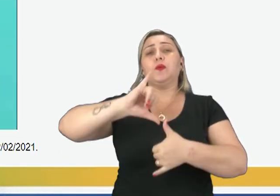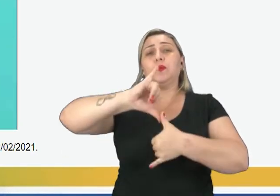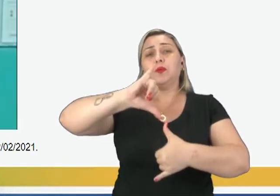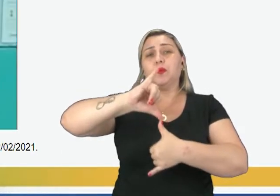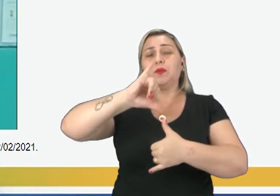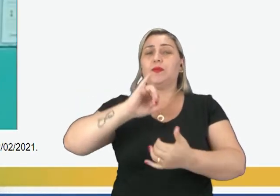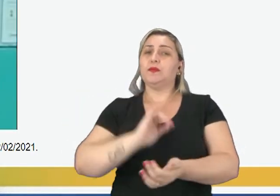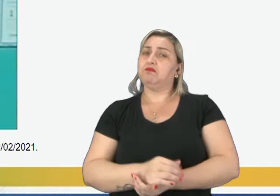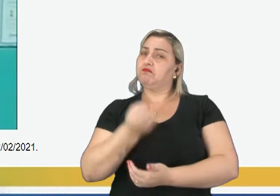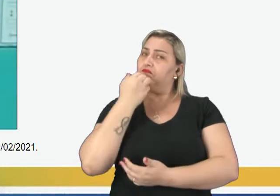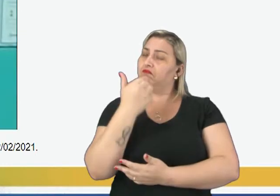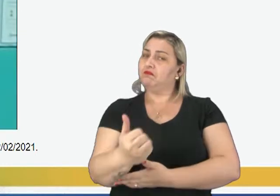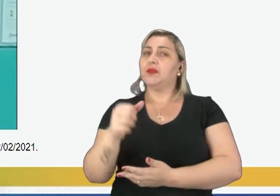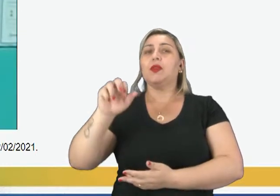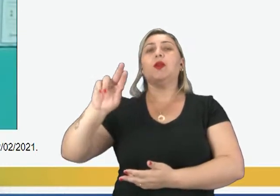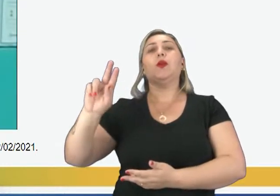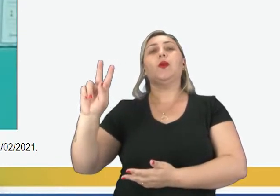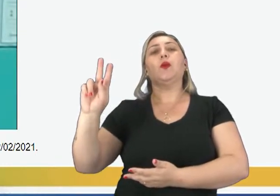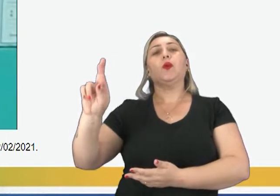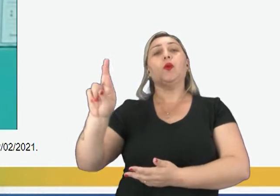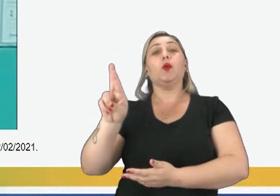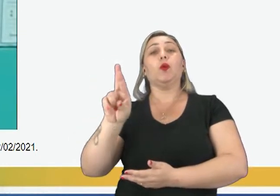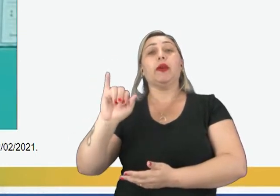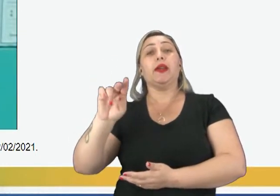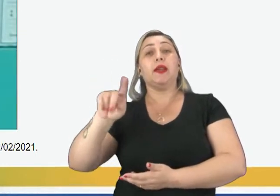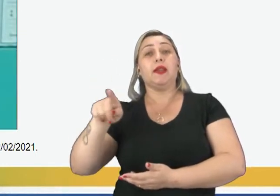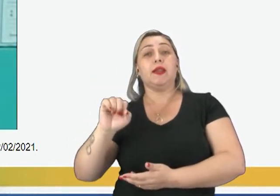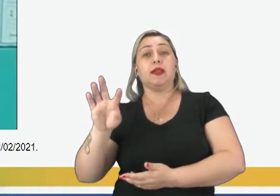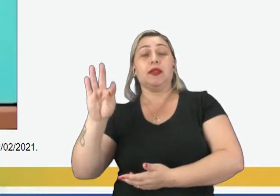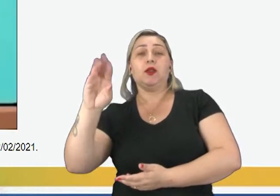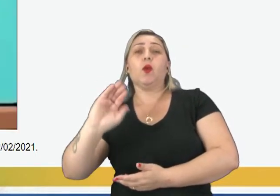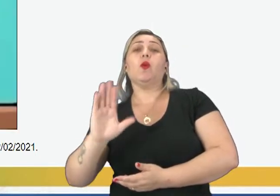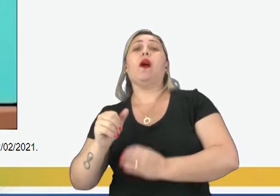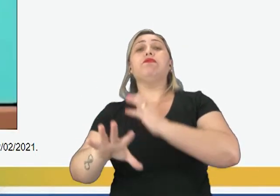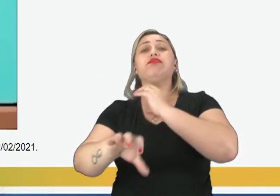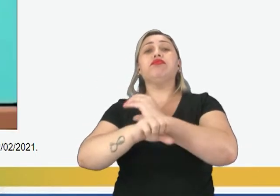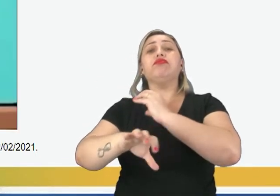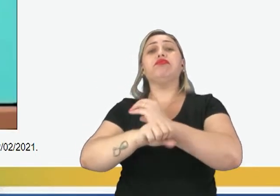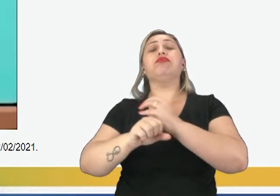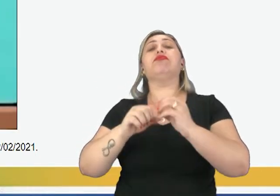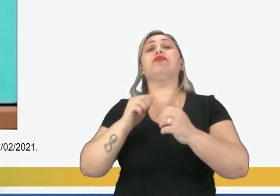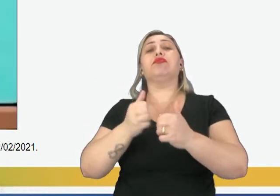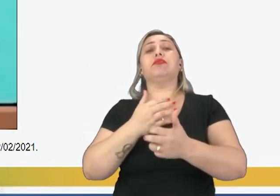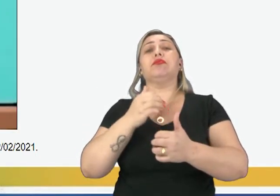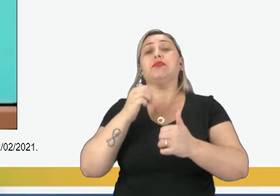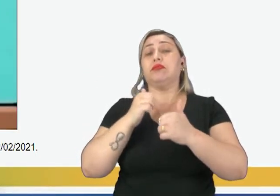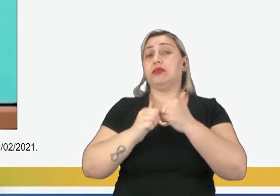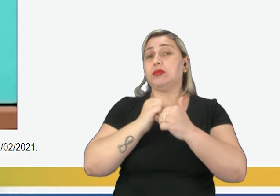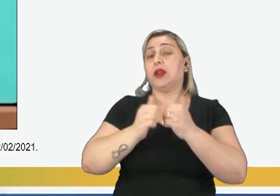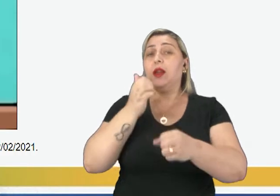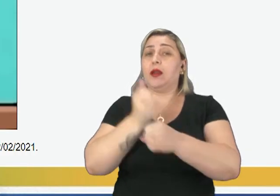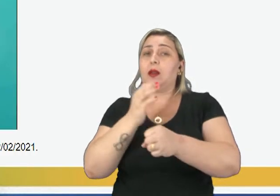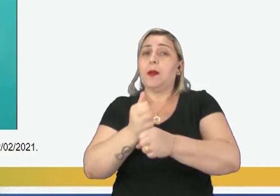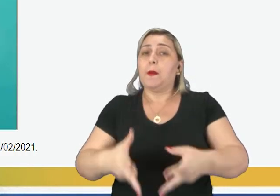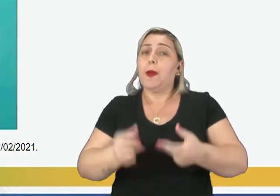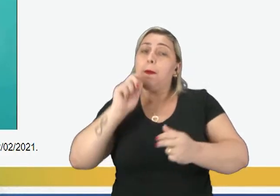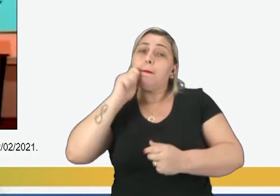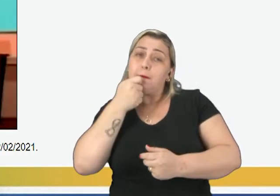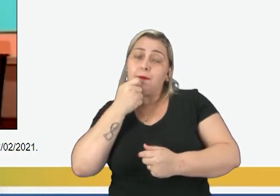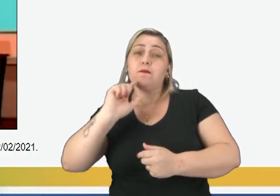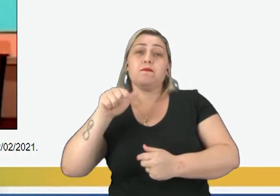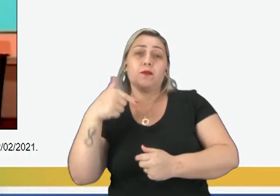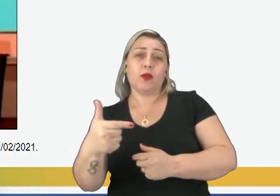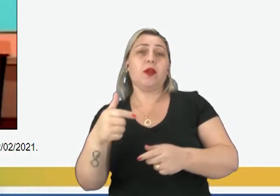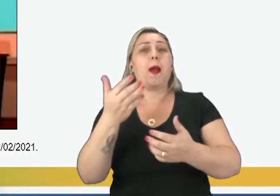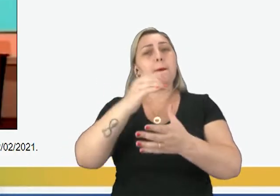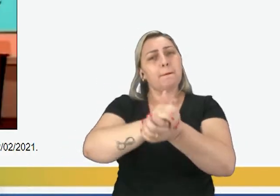também como lipídios. Muito bem, Luizito. E quais alimentos possuem carboidratos? Arroz, macarrão, pão, batata, entre outros.